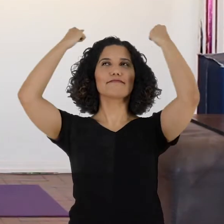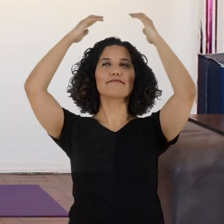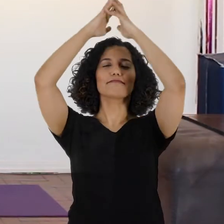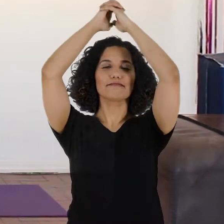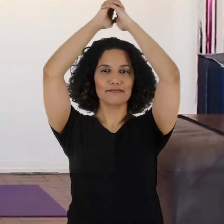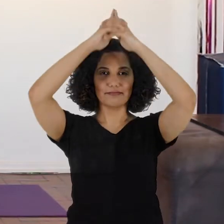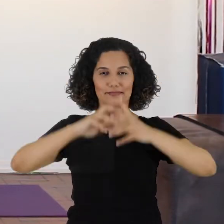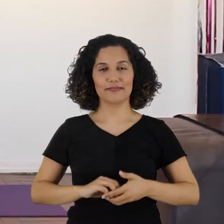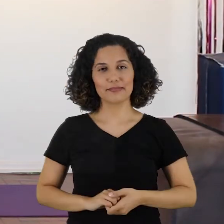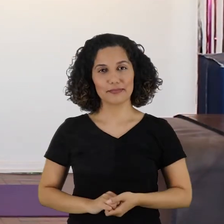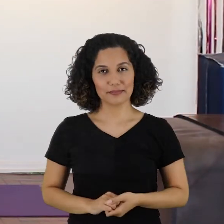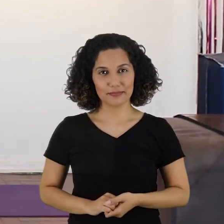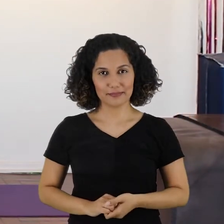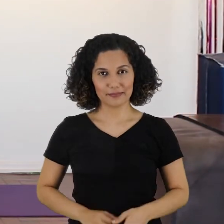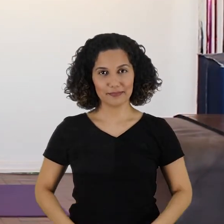trás.